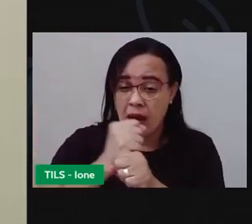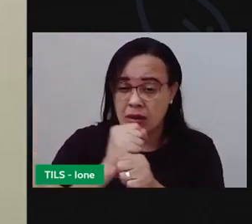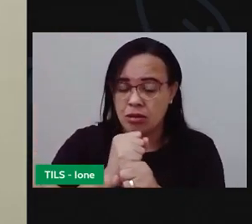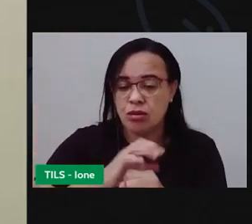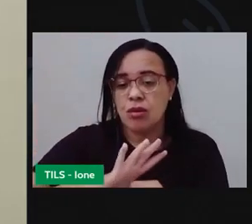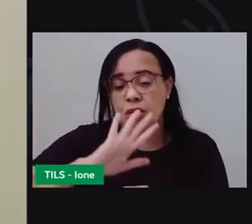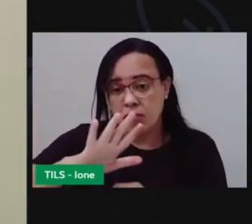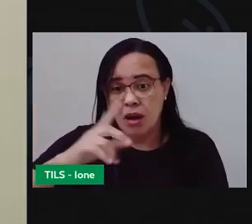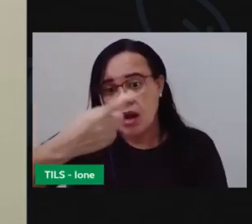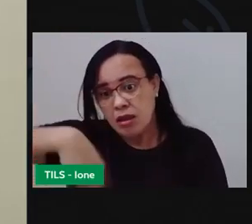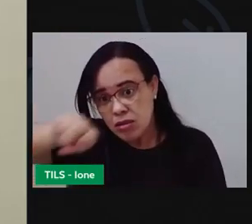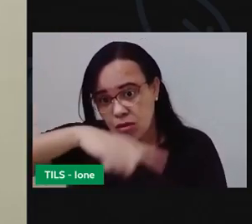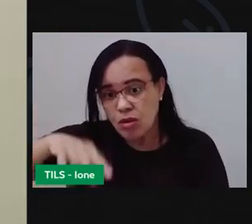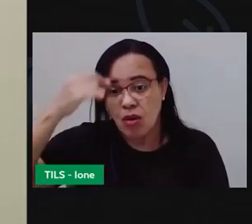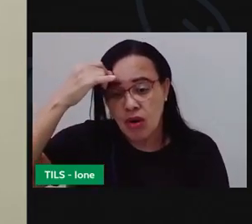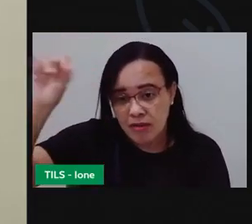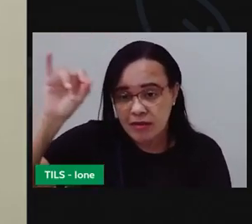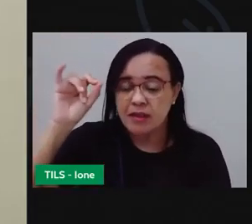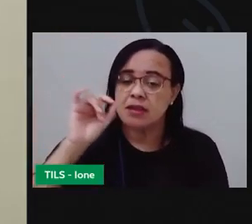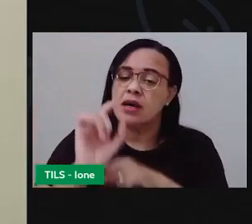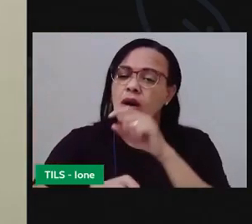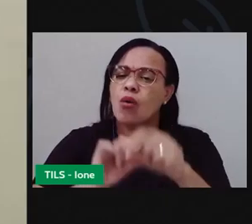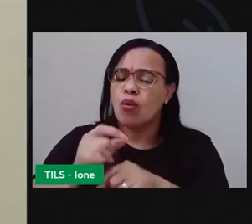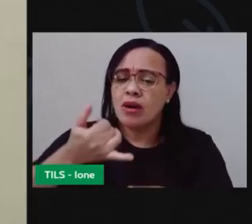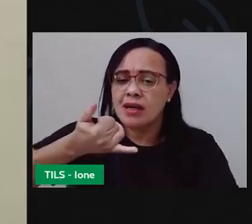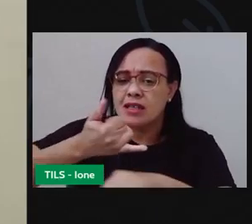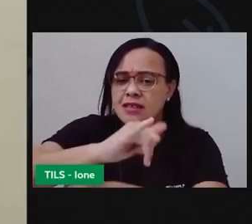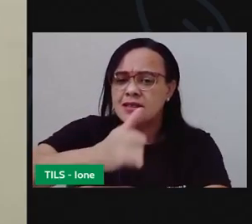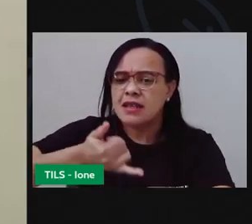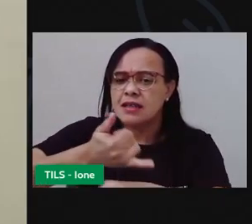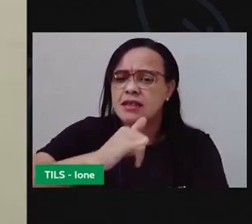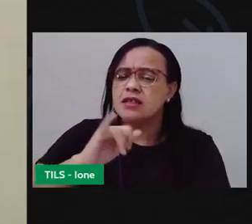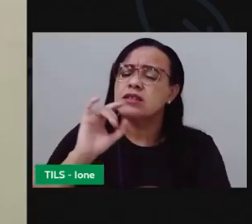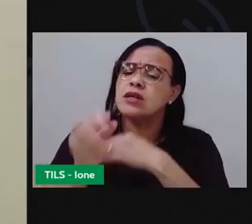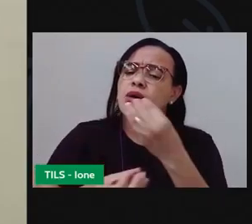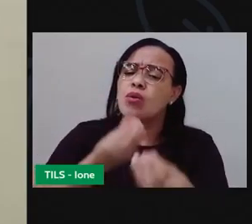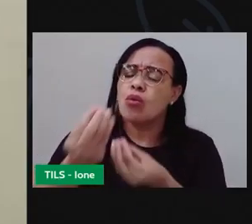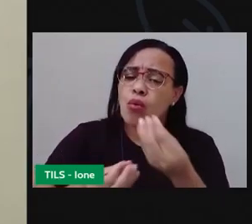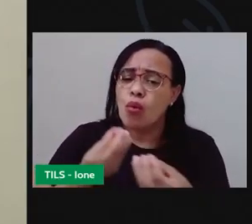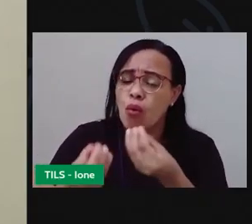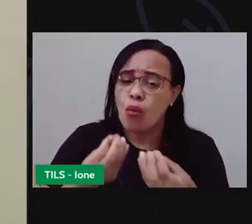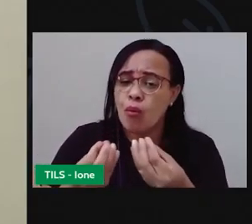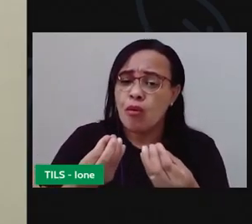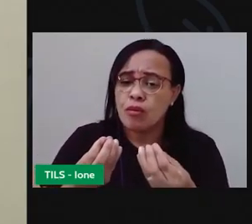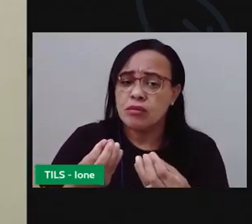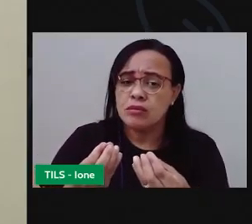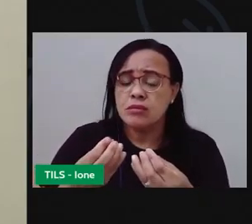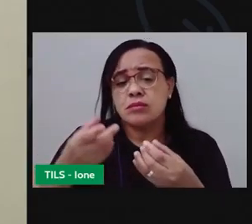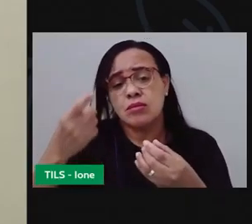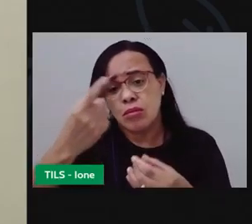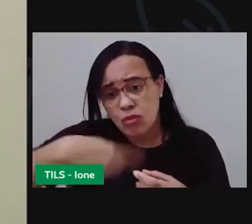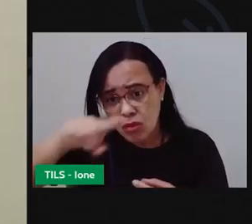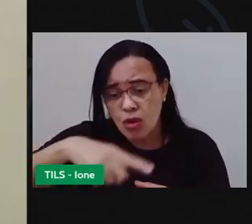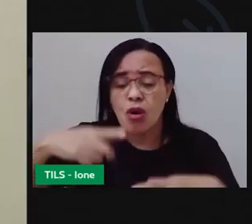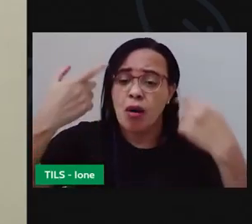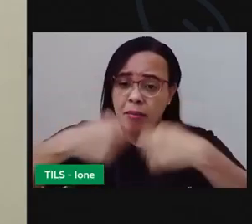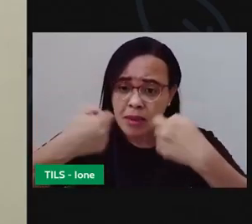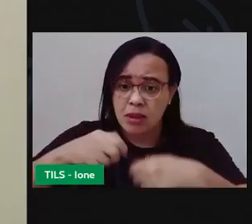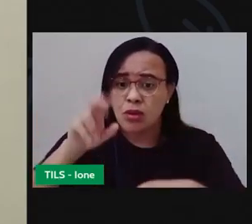impacto, né, do tempo de decomposição dos materiais no ambiente, é justamente